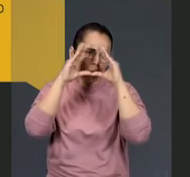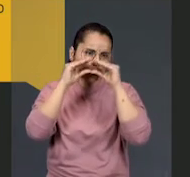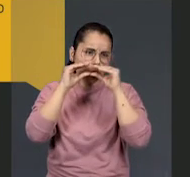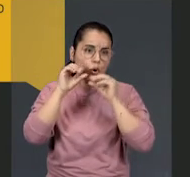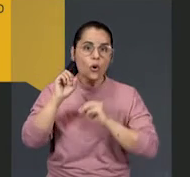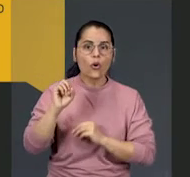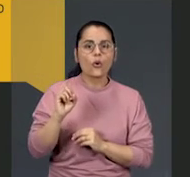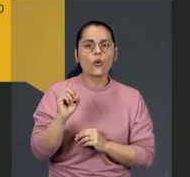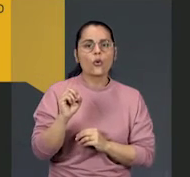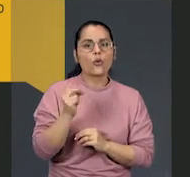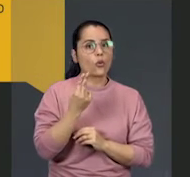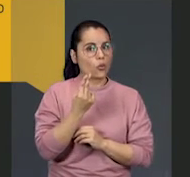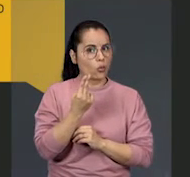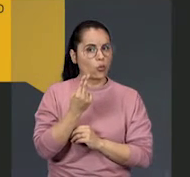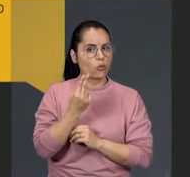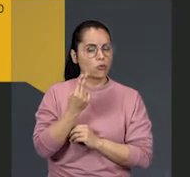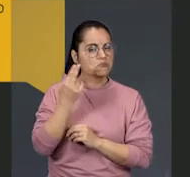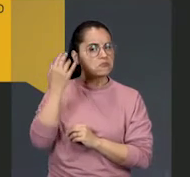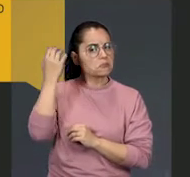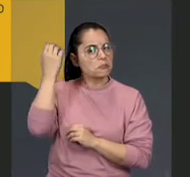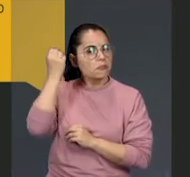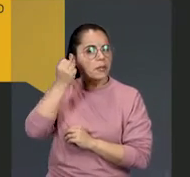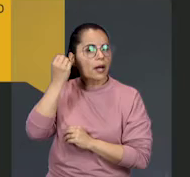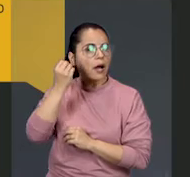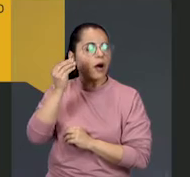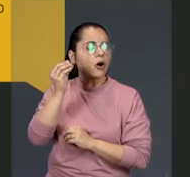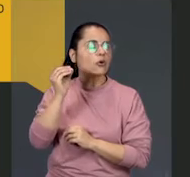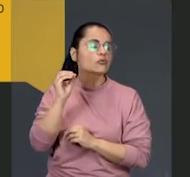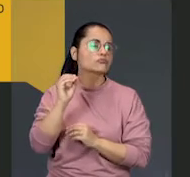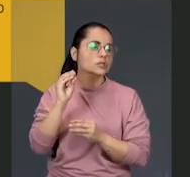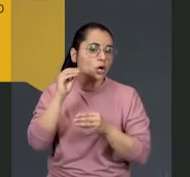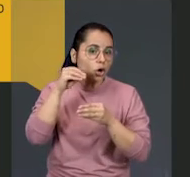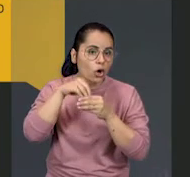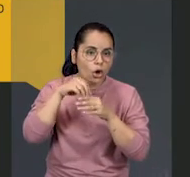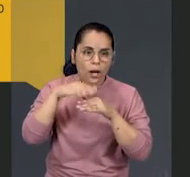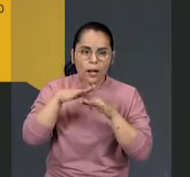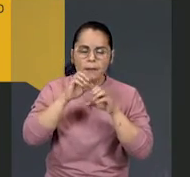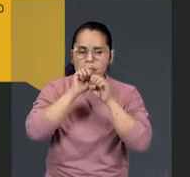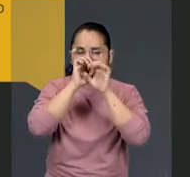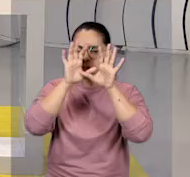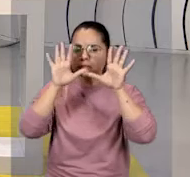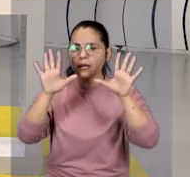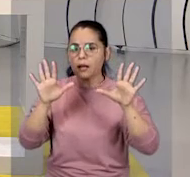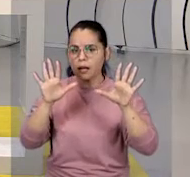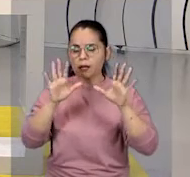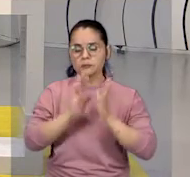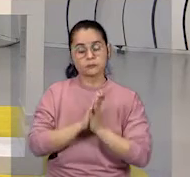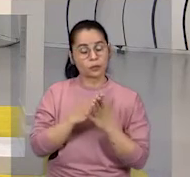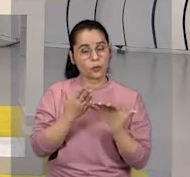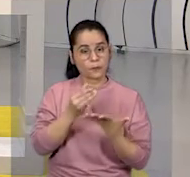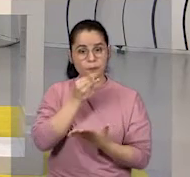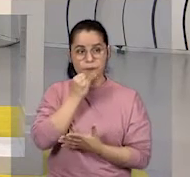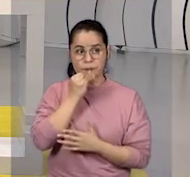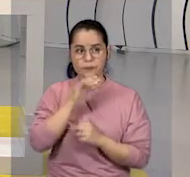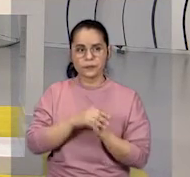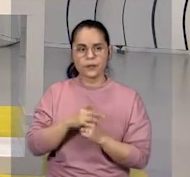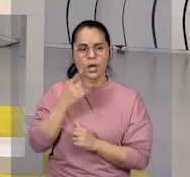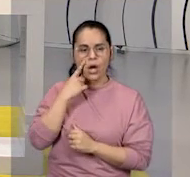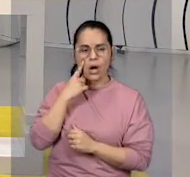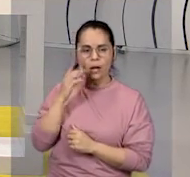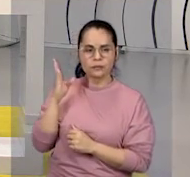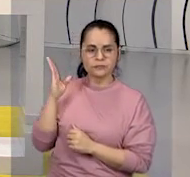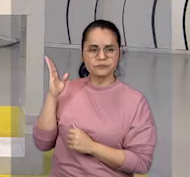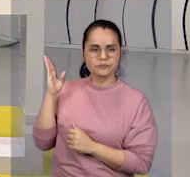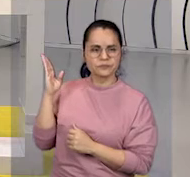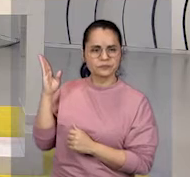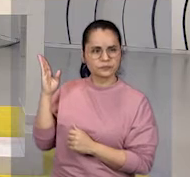escura, ou acrescenta mais branco para ela ficar mais clara. No caso, você vai ver